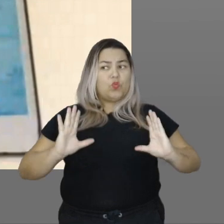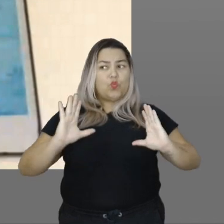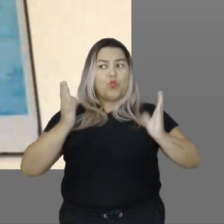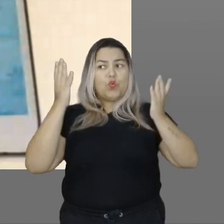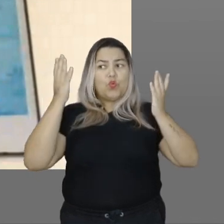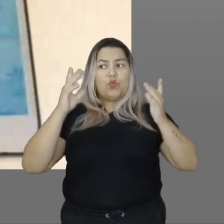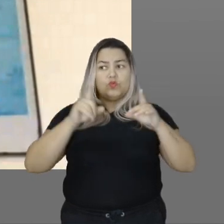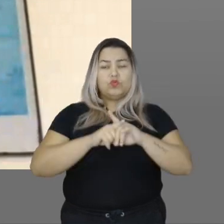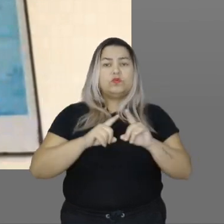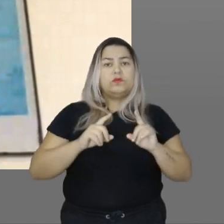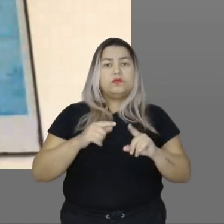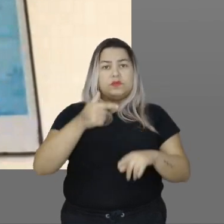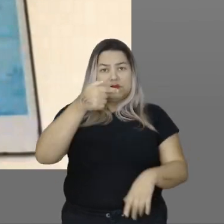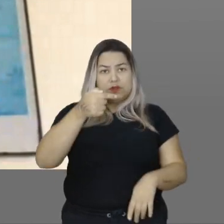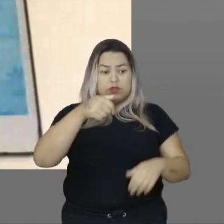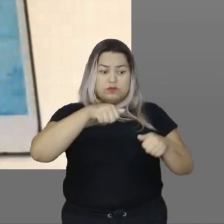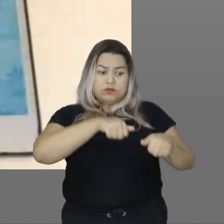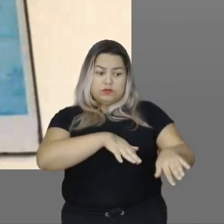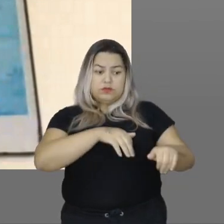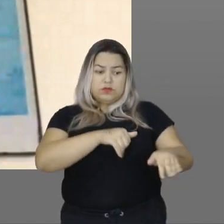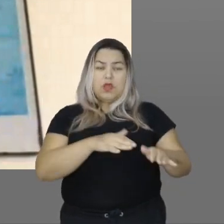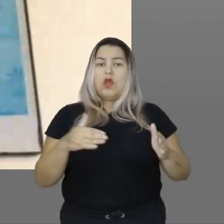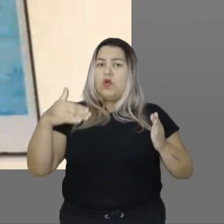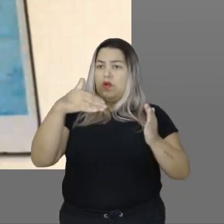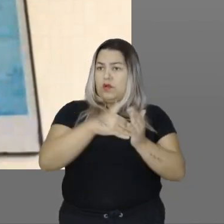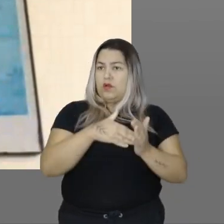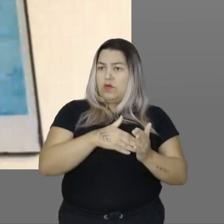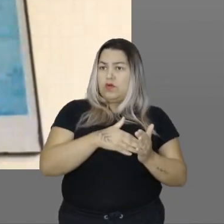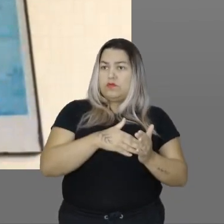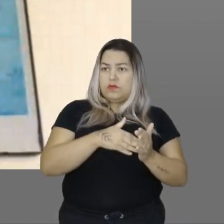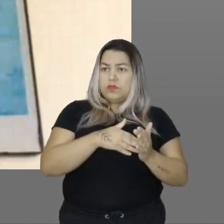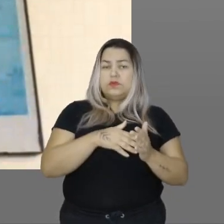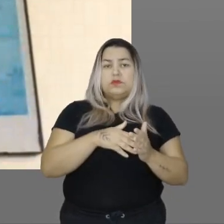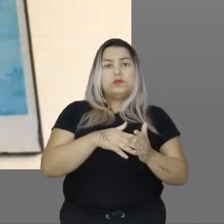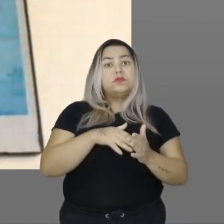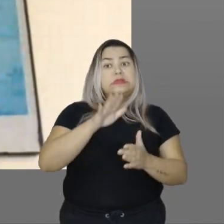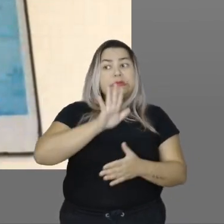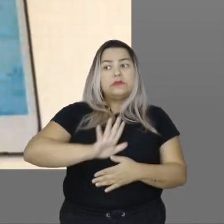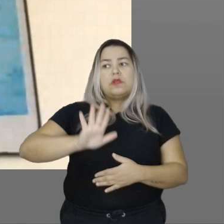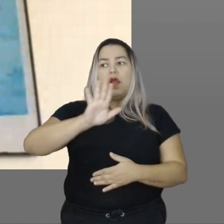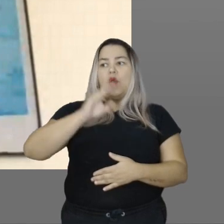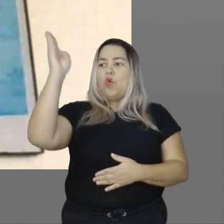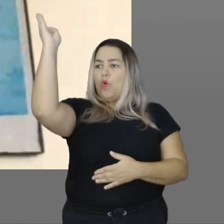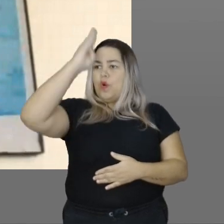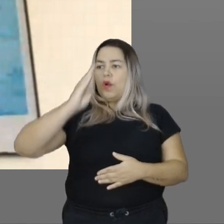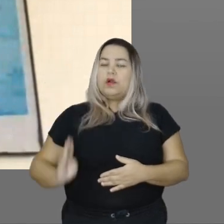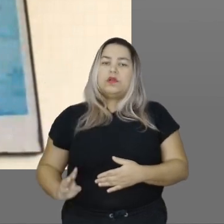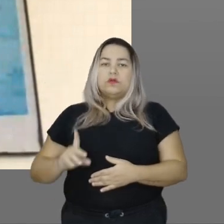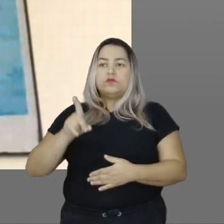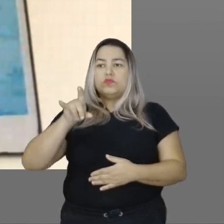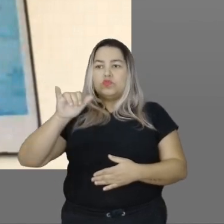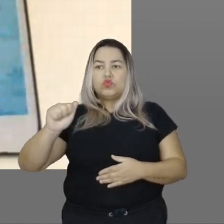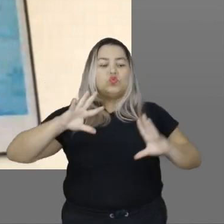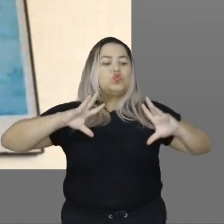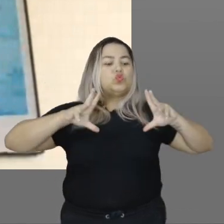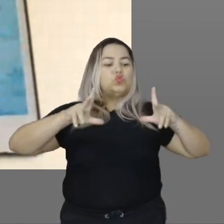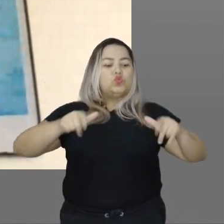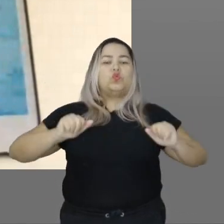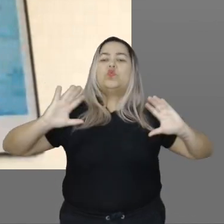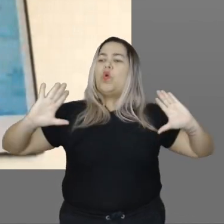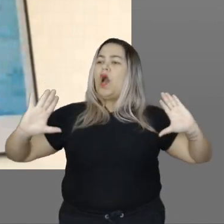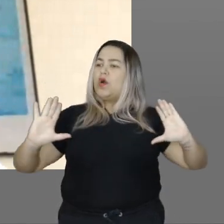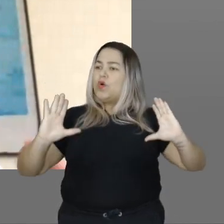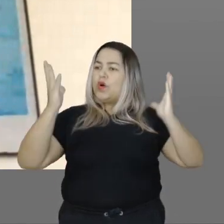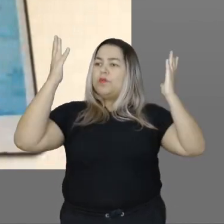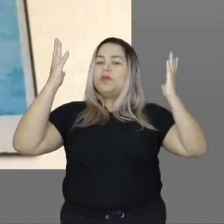do último 7 de setembro, da última data magna da nação brasileira, que é a data onde todos deveríamos